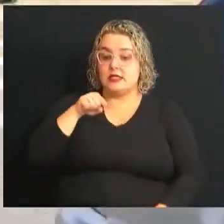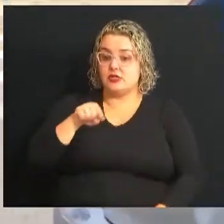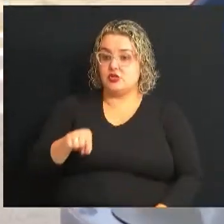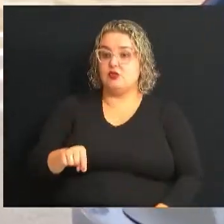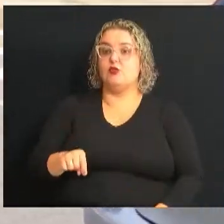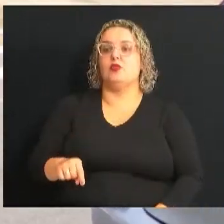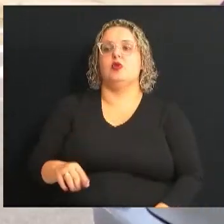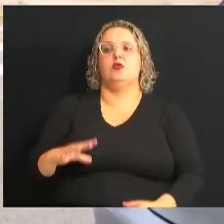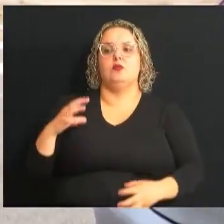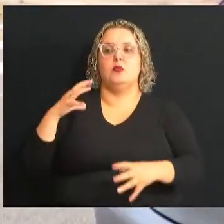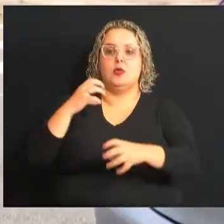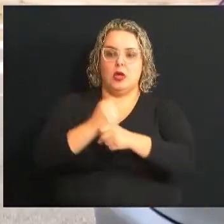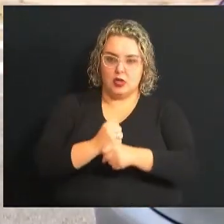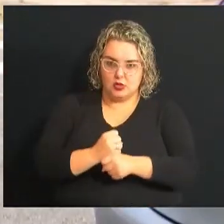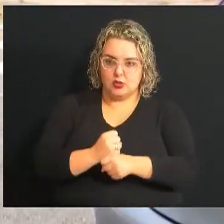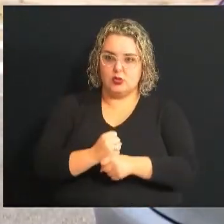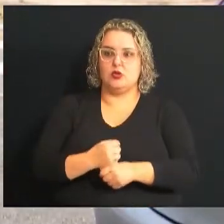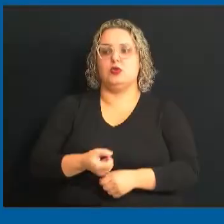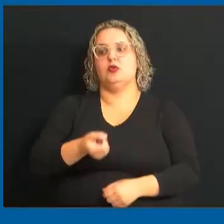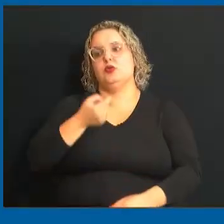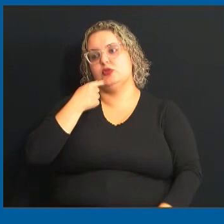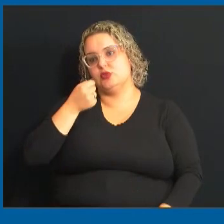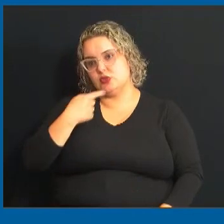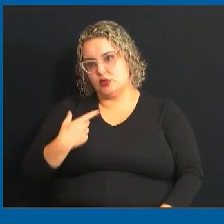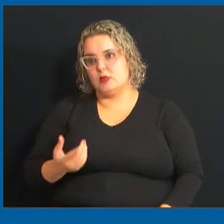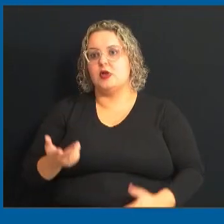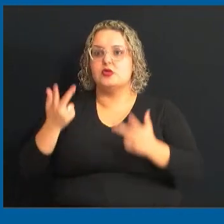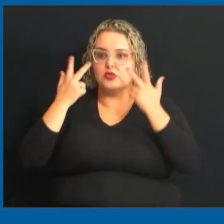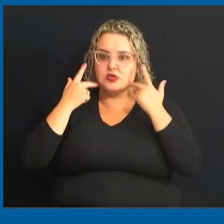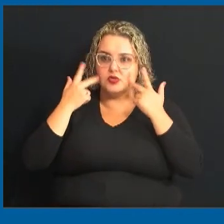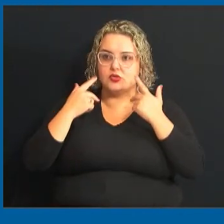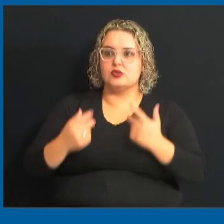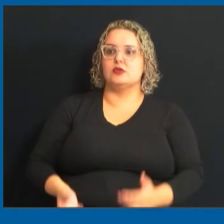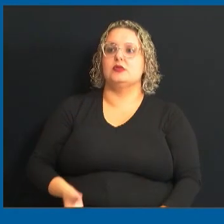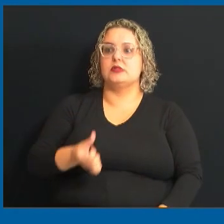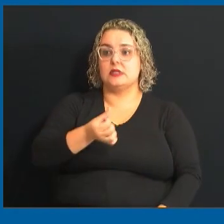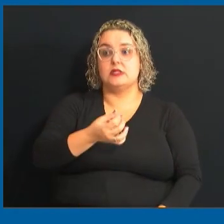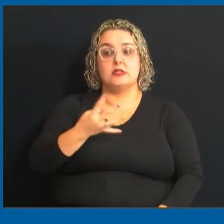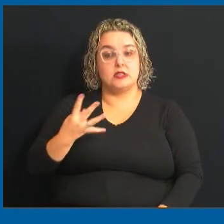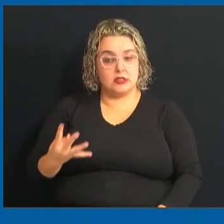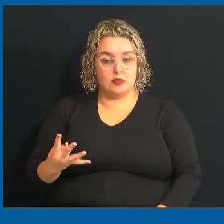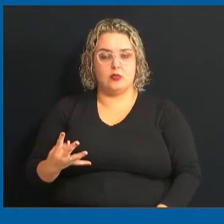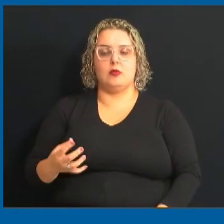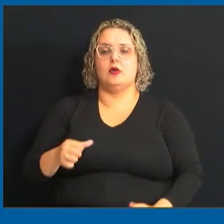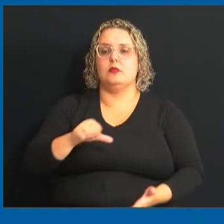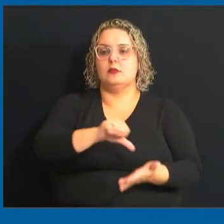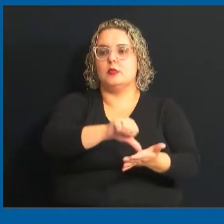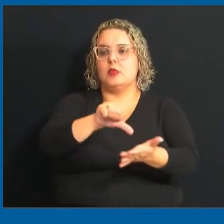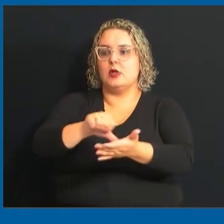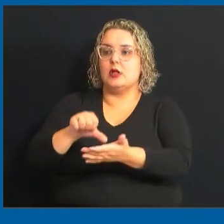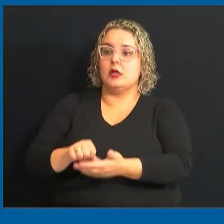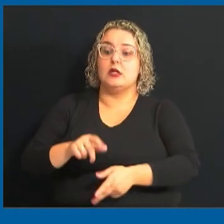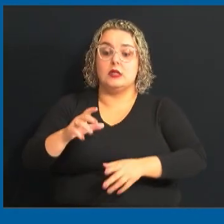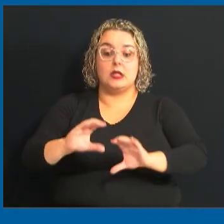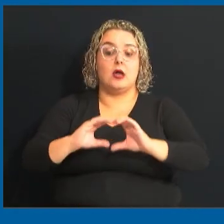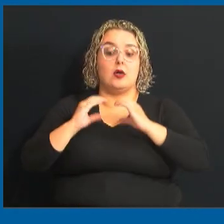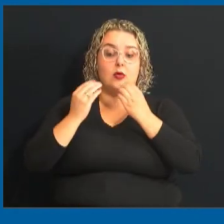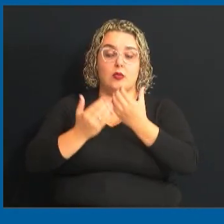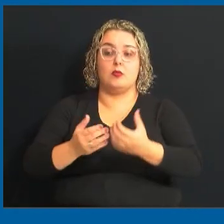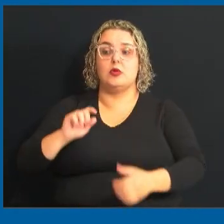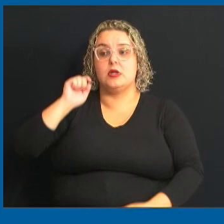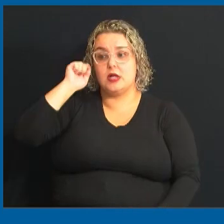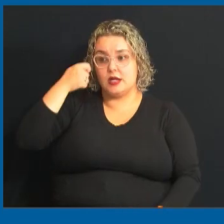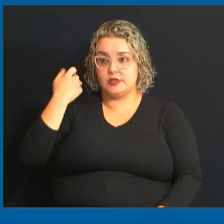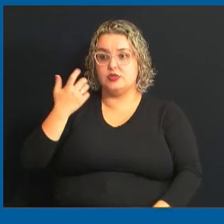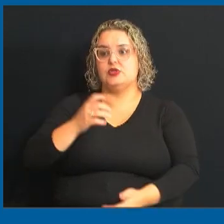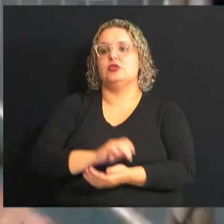em 64 unidades de saúde. Também sobre saúde mental da comunidade negra, né? Fizemos também para a